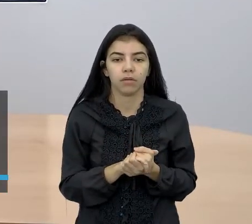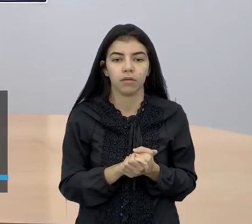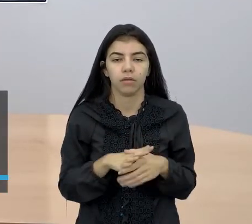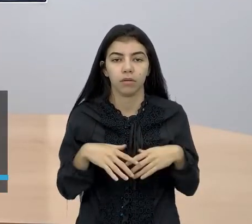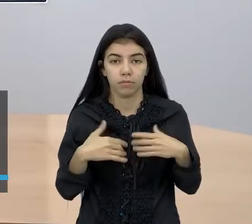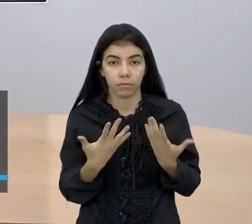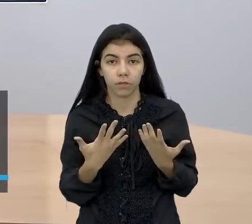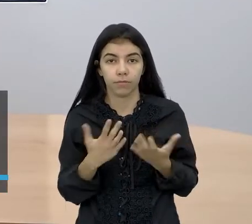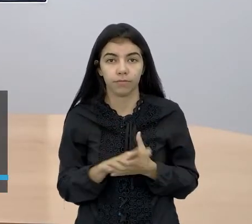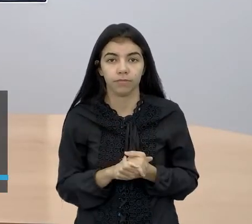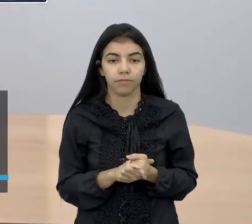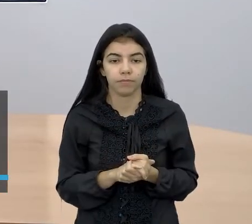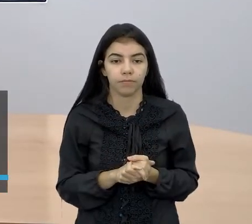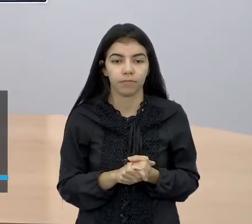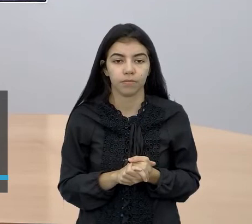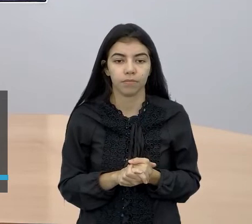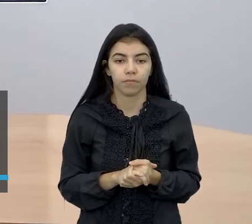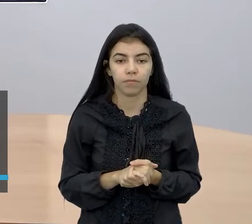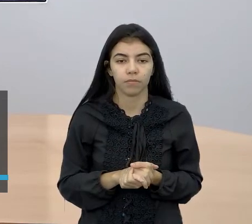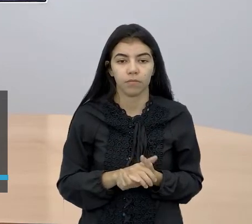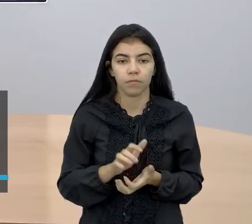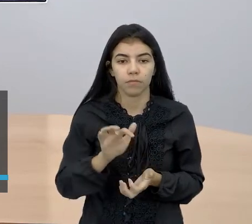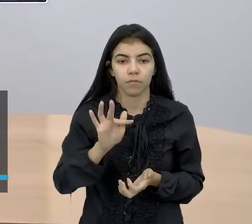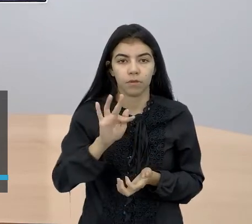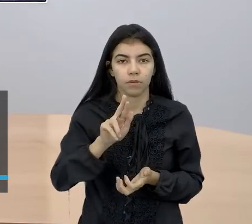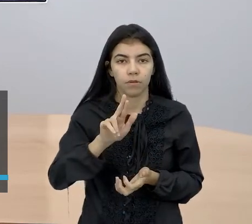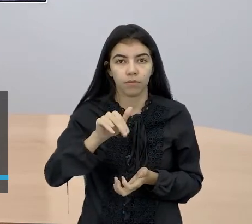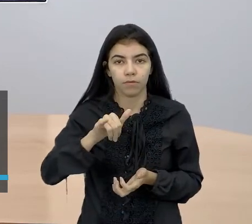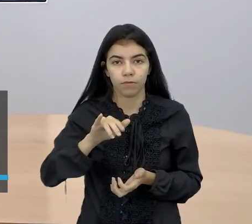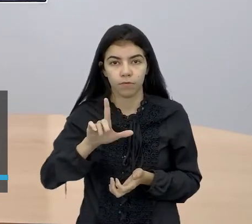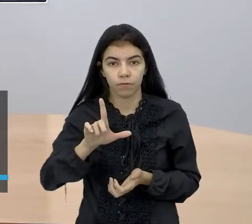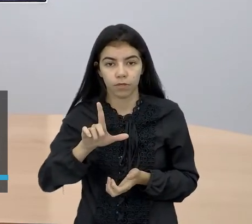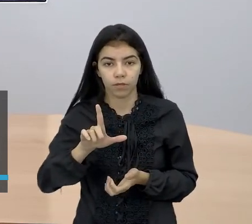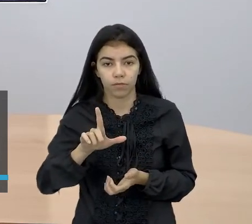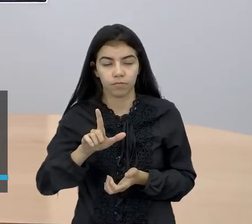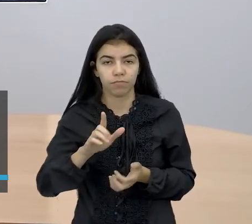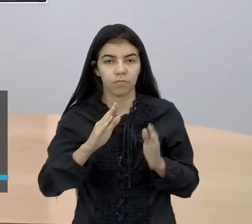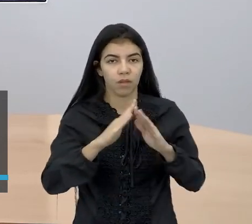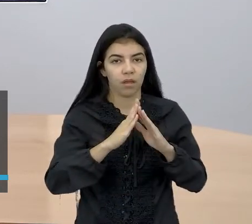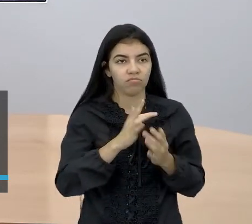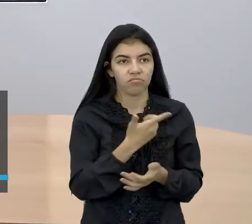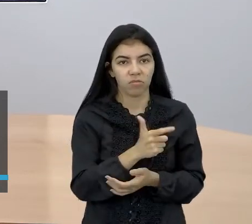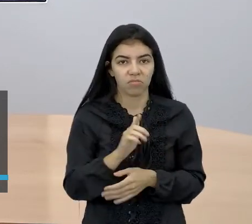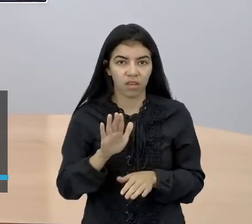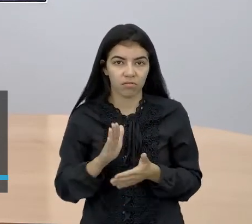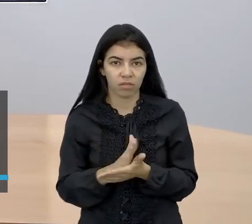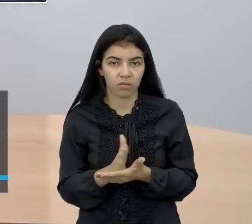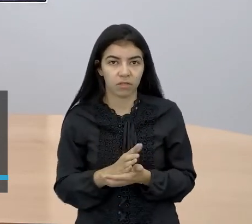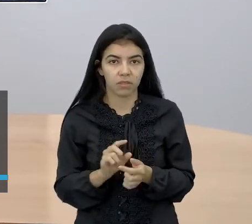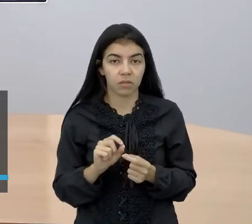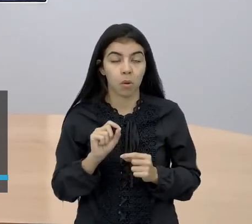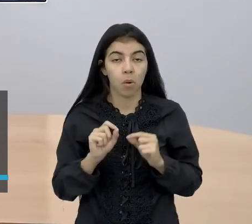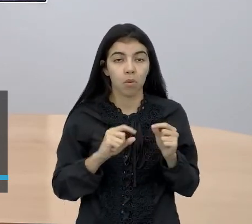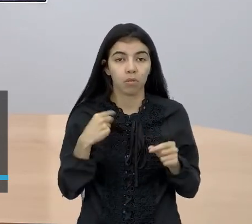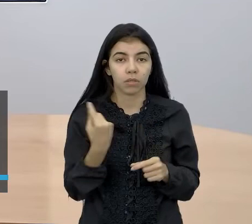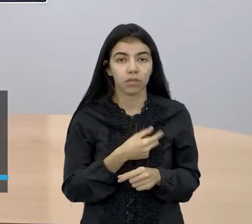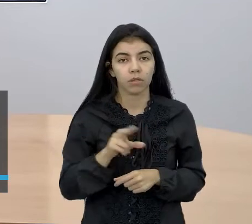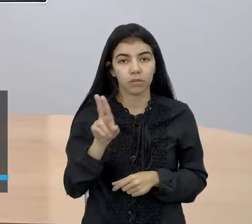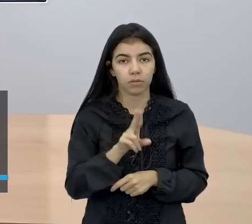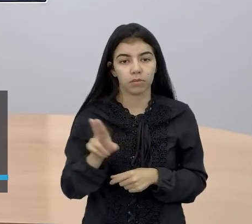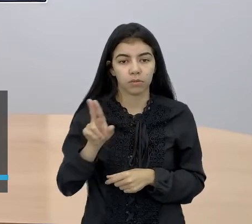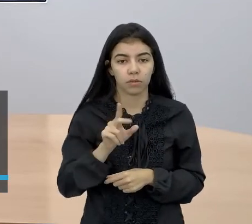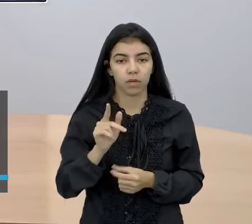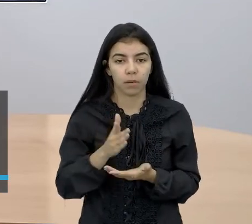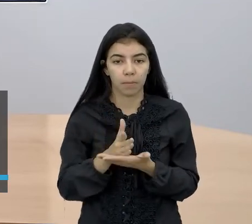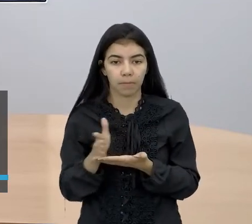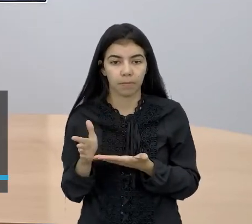Bom, então esse é um funil de bromo, que ninguém tem em casa, né? Então, geralmente, o que a gente utiliza nesse tipo de separação? A gente